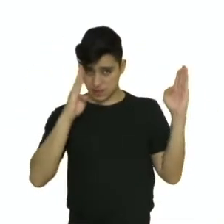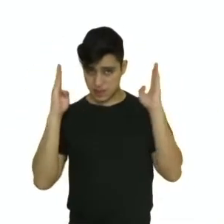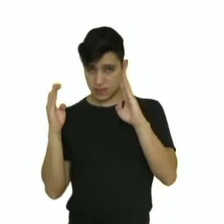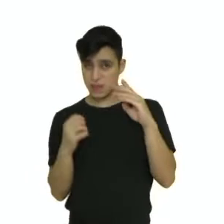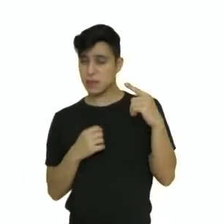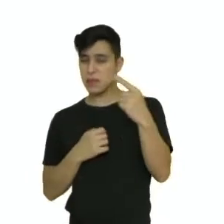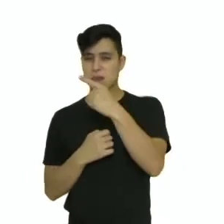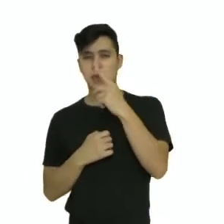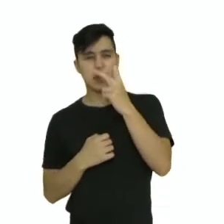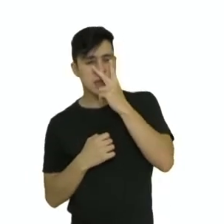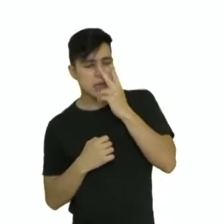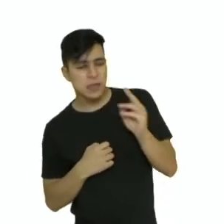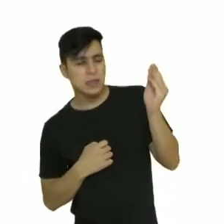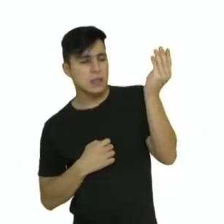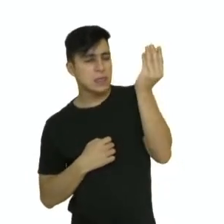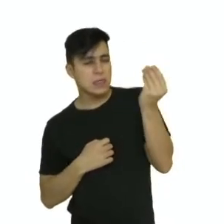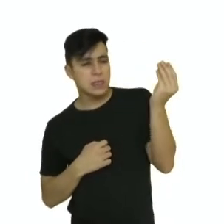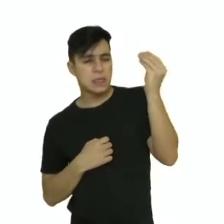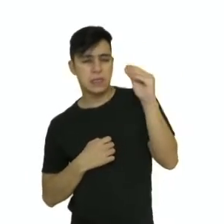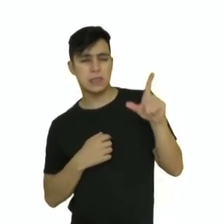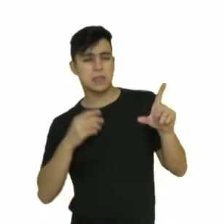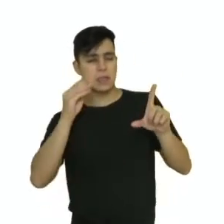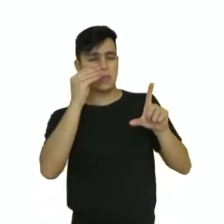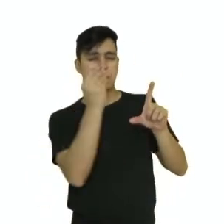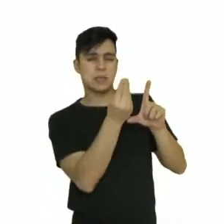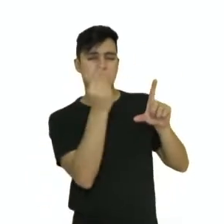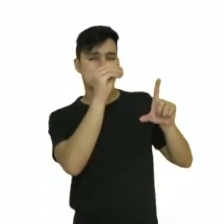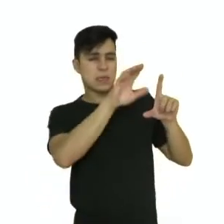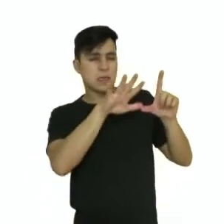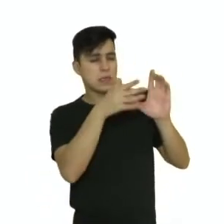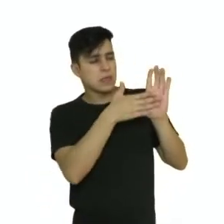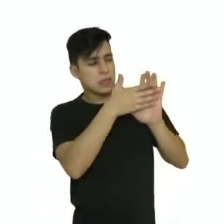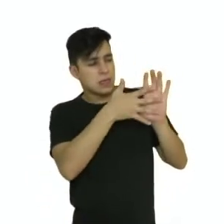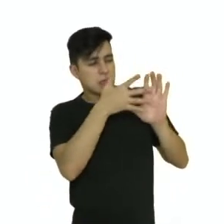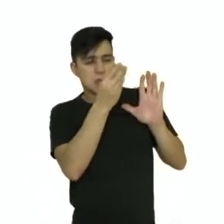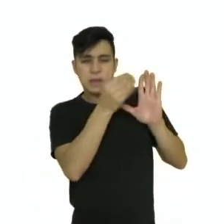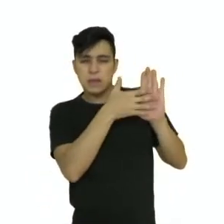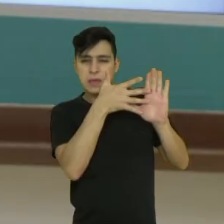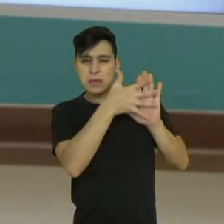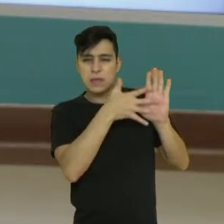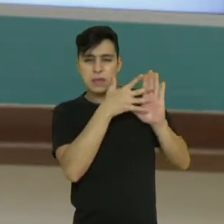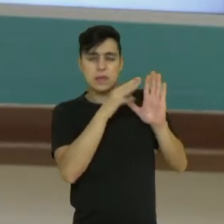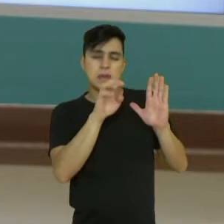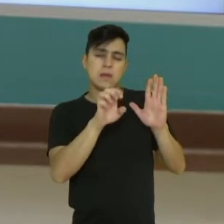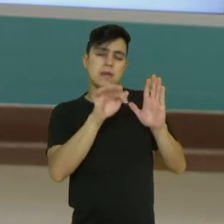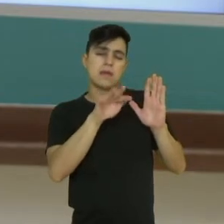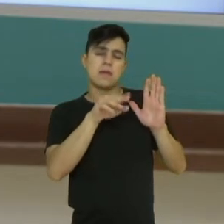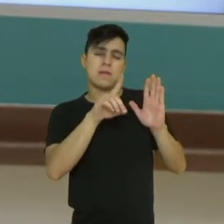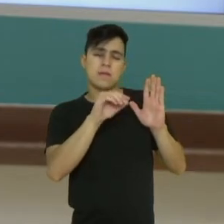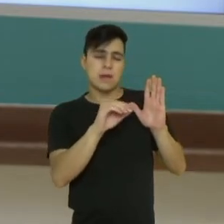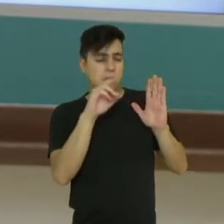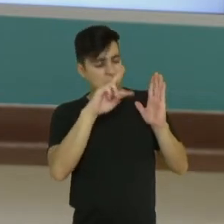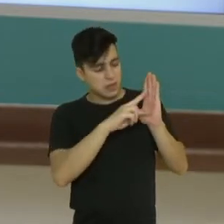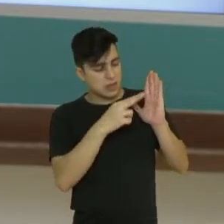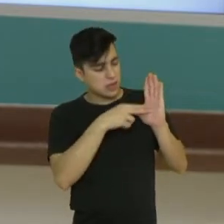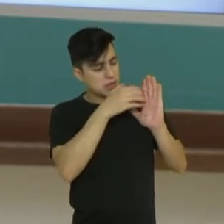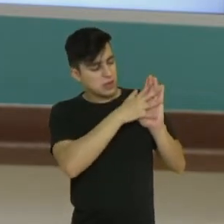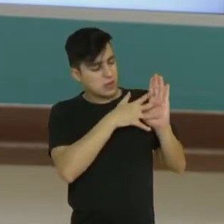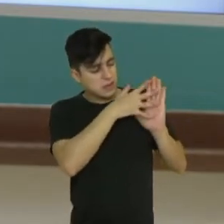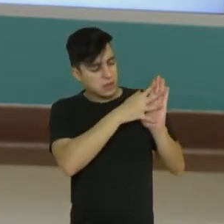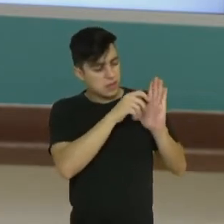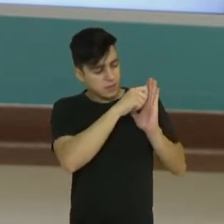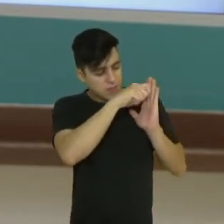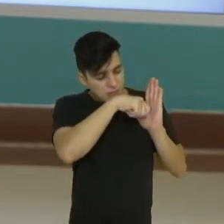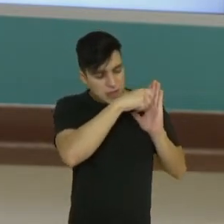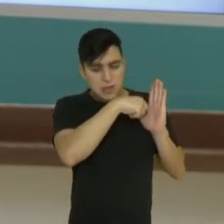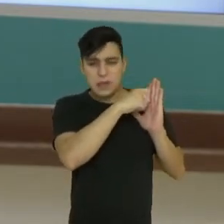aqui, você vê que as figuras elas já são mais, vamos colocar, esfumaçados. Esfumado significa esfumaçar, ou